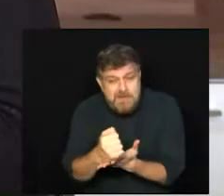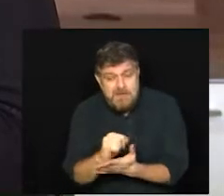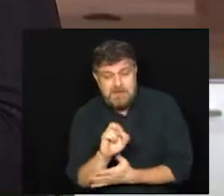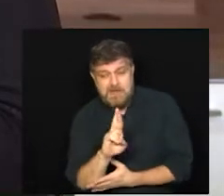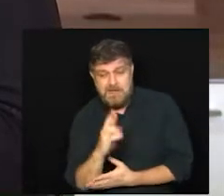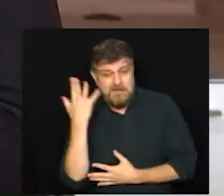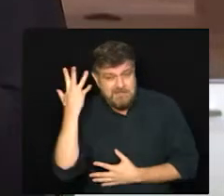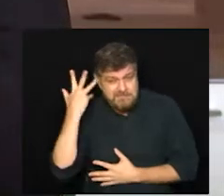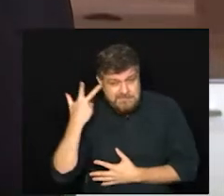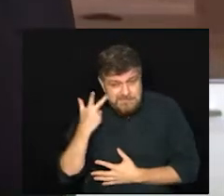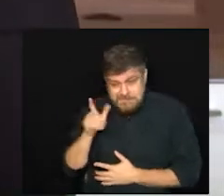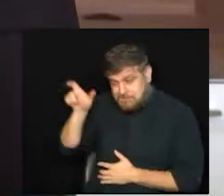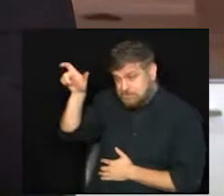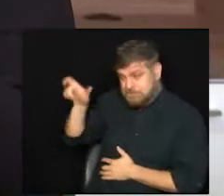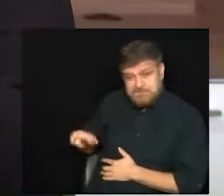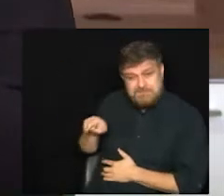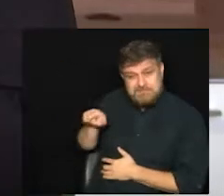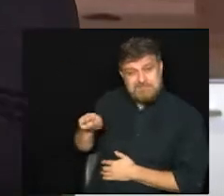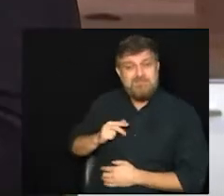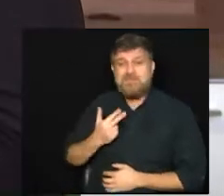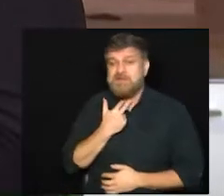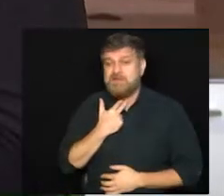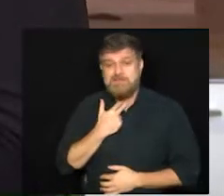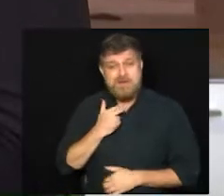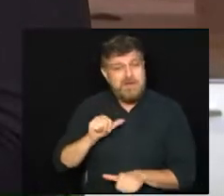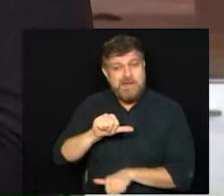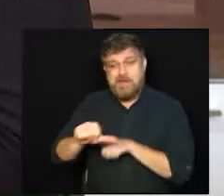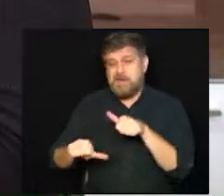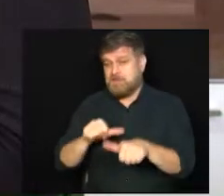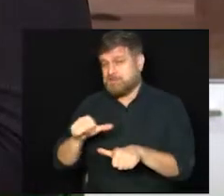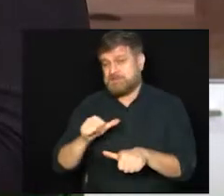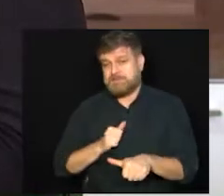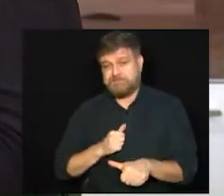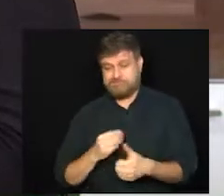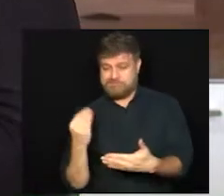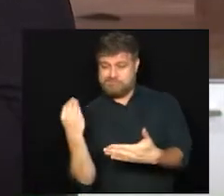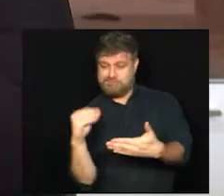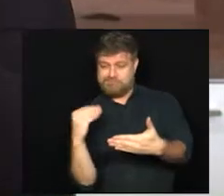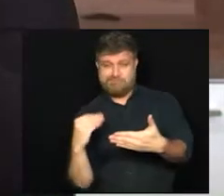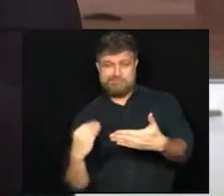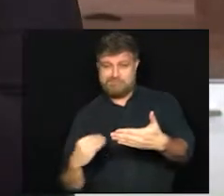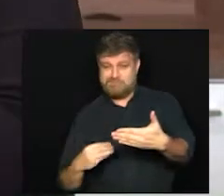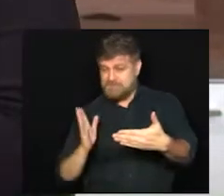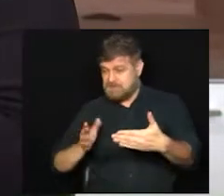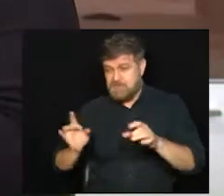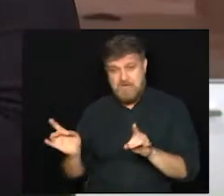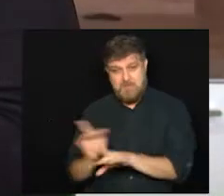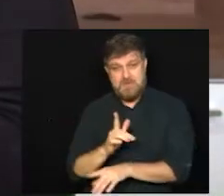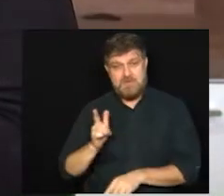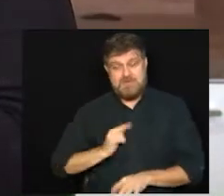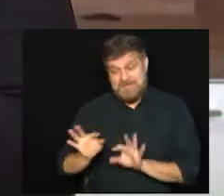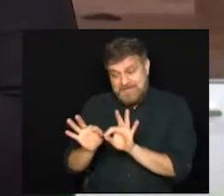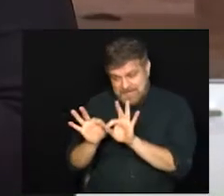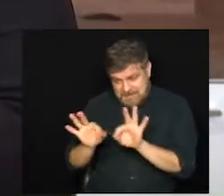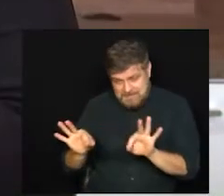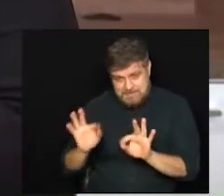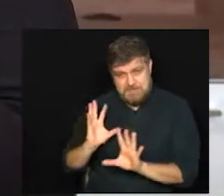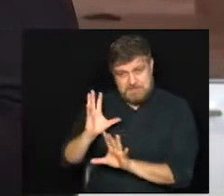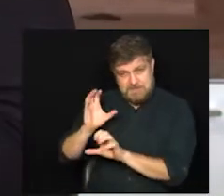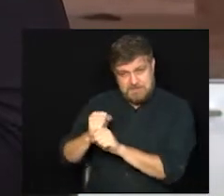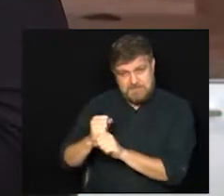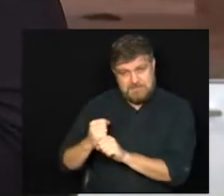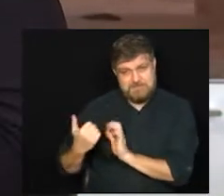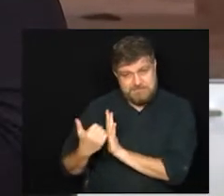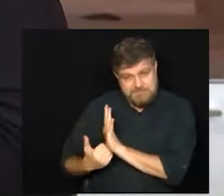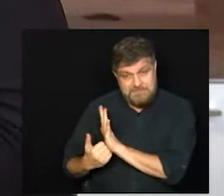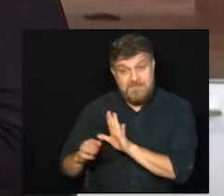renda da pessoa física, a gente não pode mais mudar o modelo da declaração. Né? Existe a declaração simplificada, com desconto